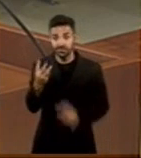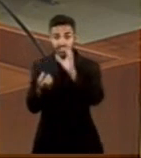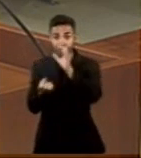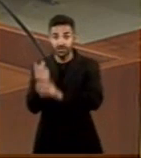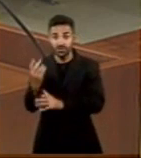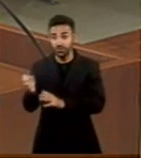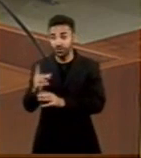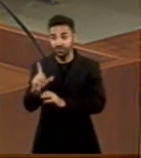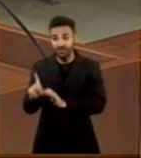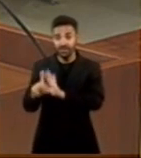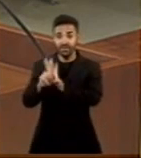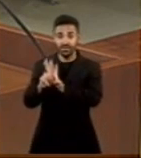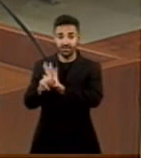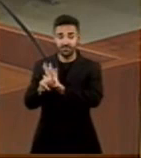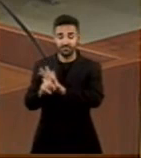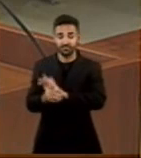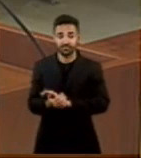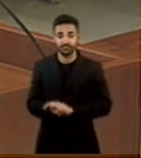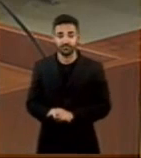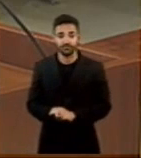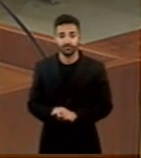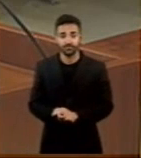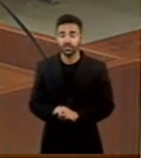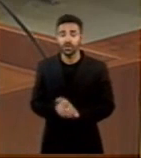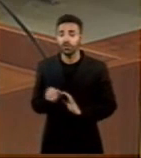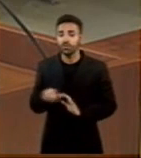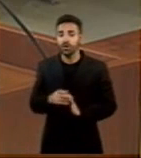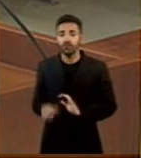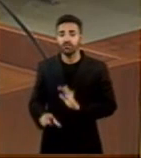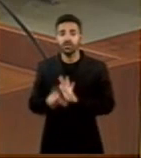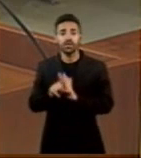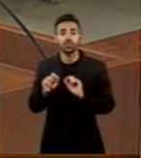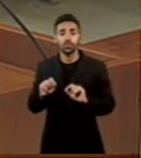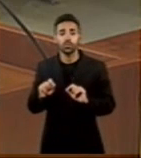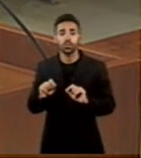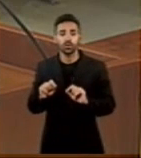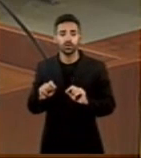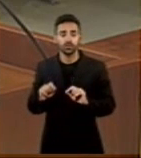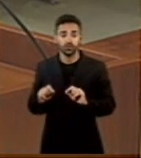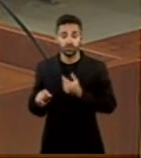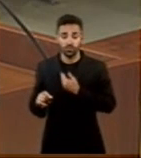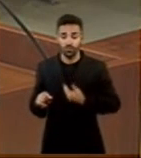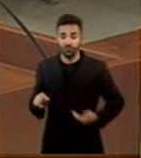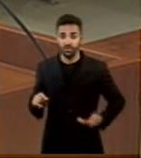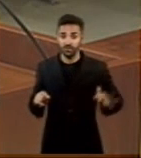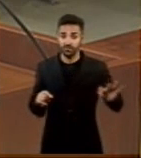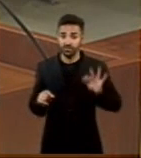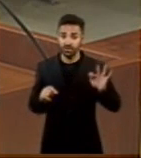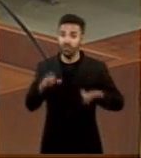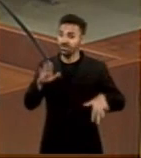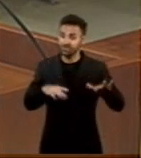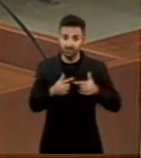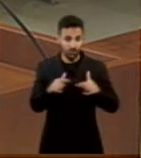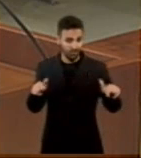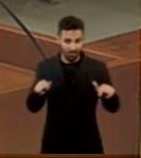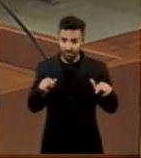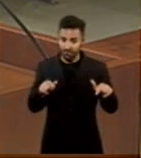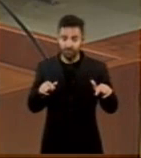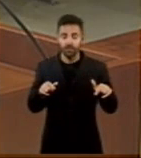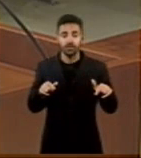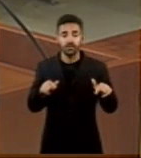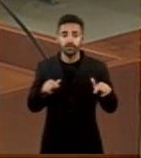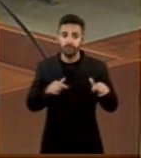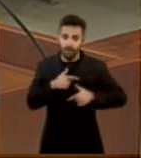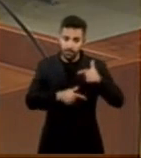regulatório para o setor de portos. O que trouxe esse novo marco regulatório? A União, que às vezes não faz tudo tão bem, deixa de